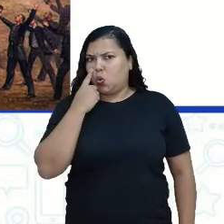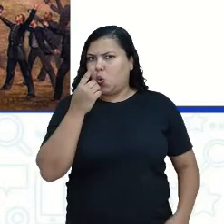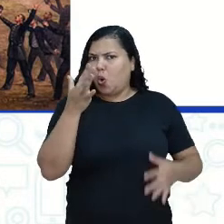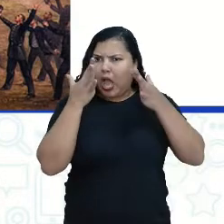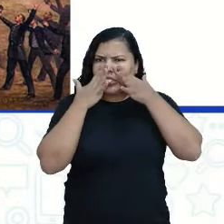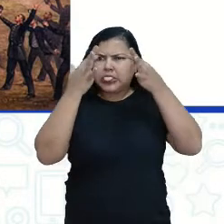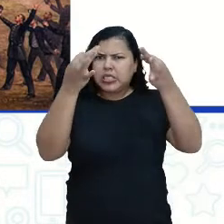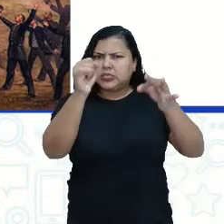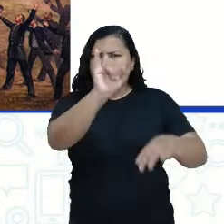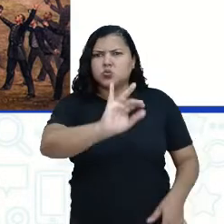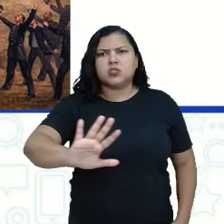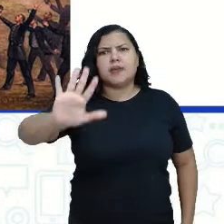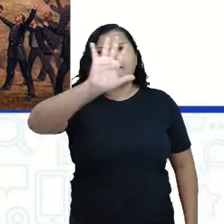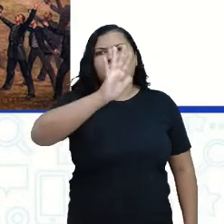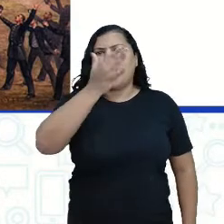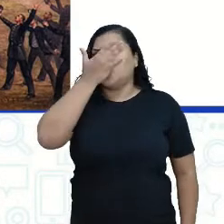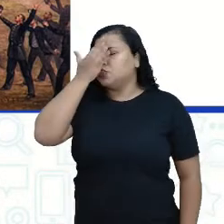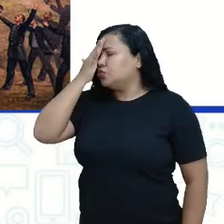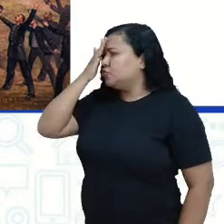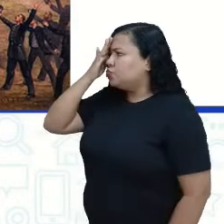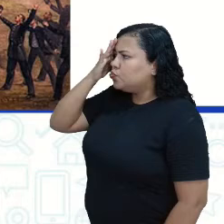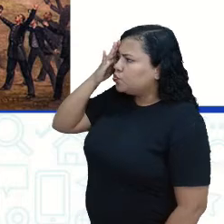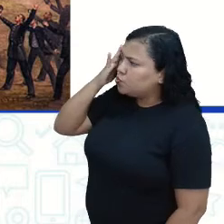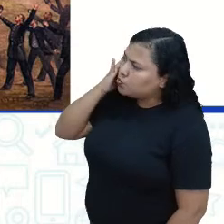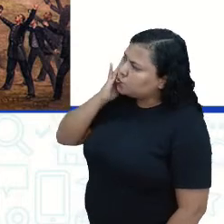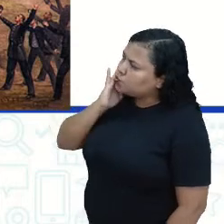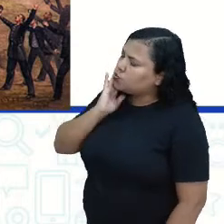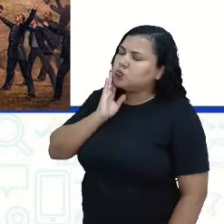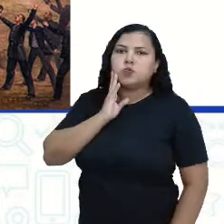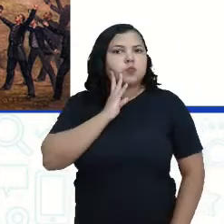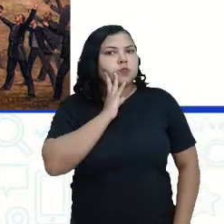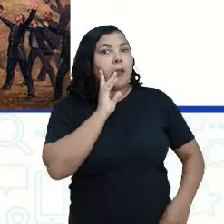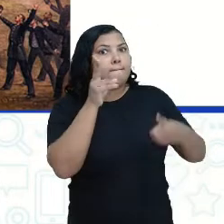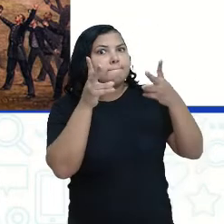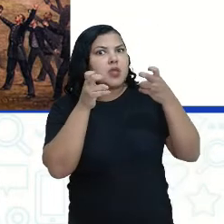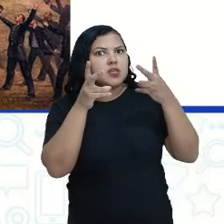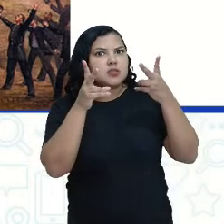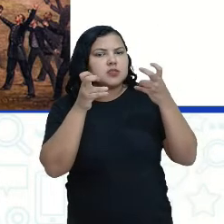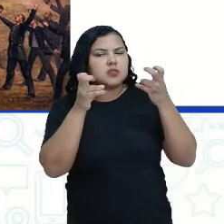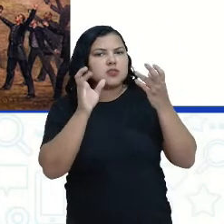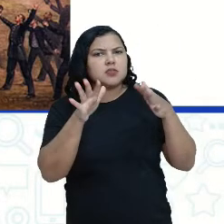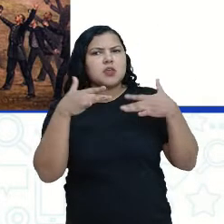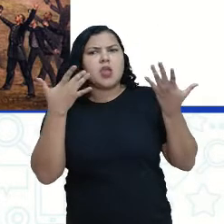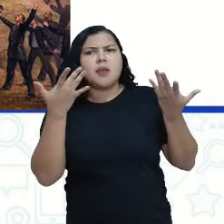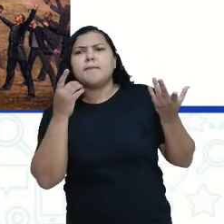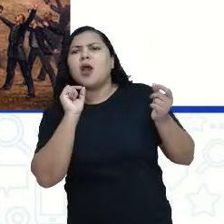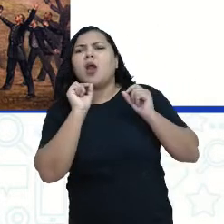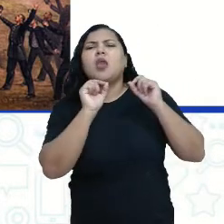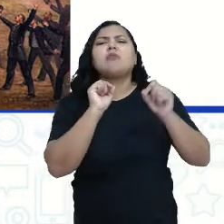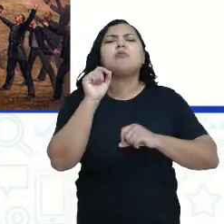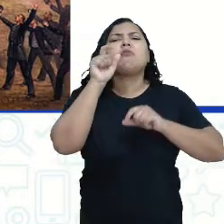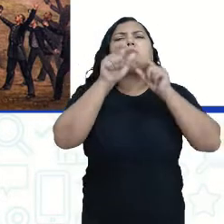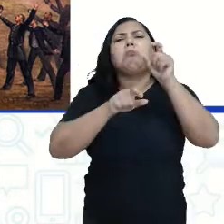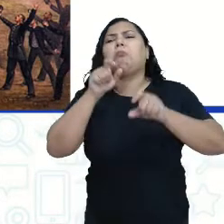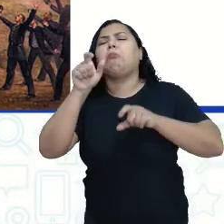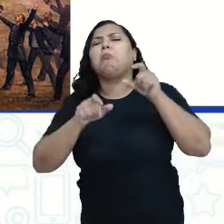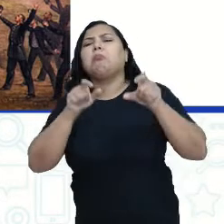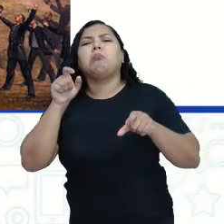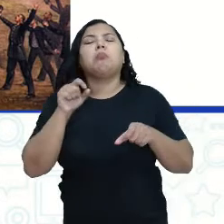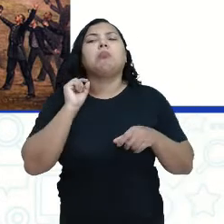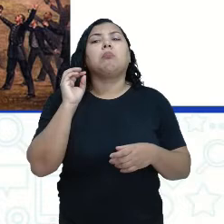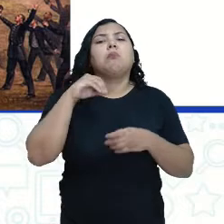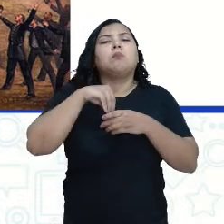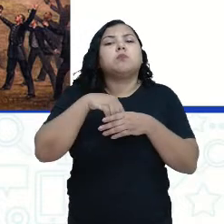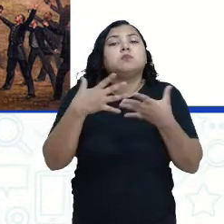dar um tempinho aí para vocês analisarem a imagem. Tenta identificar na imagem quem são os personagens,